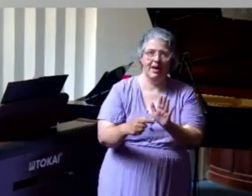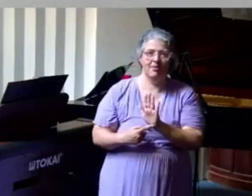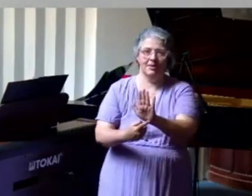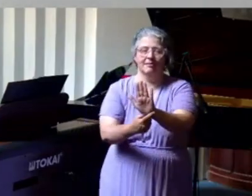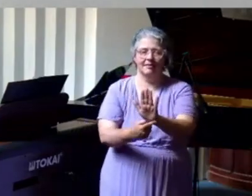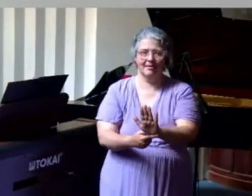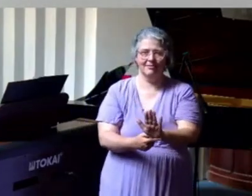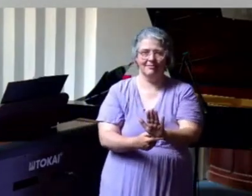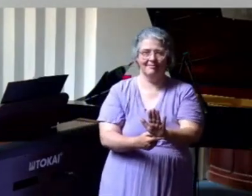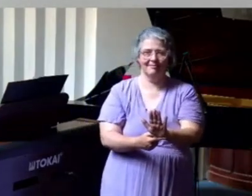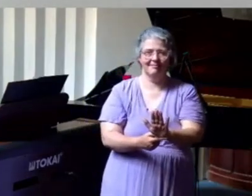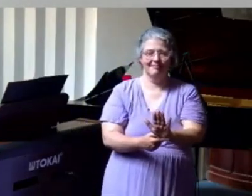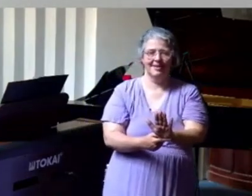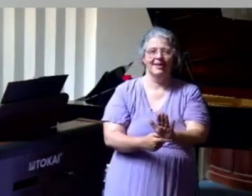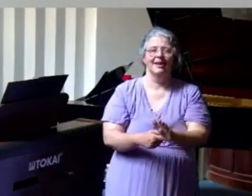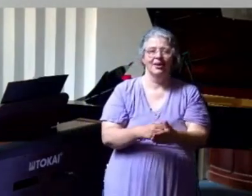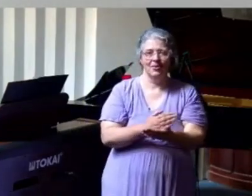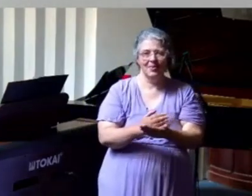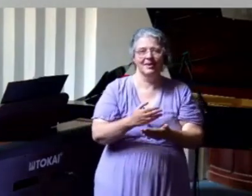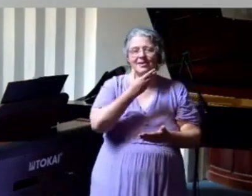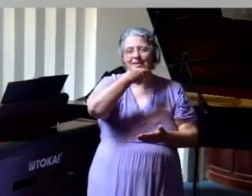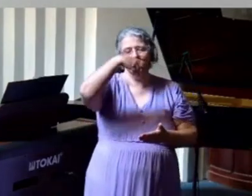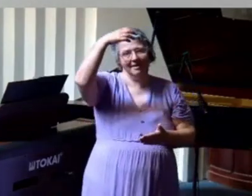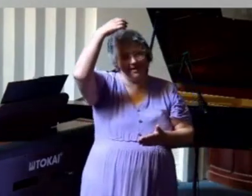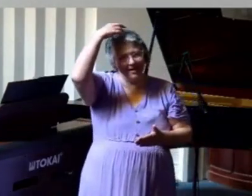Judá. Essa história acontece entre os anos